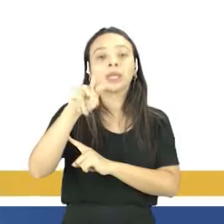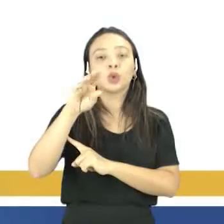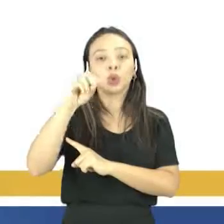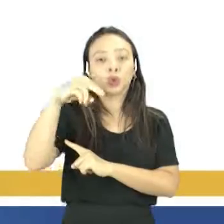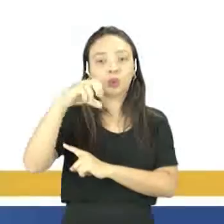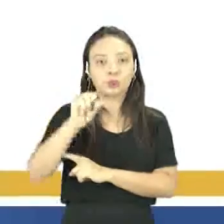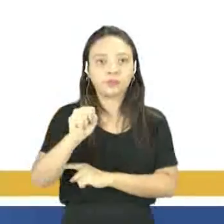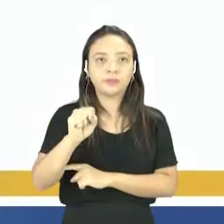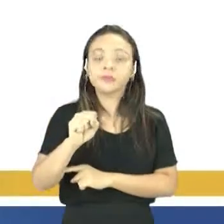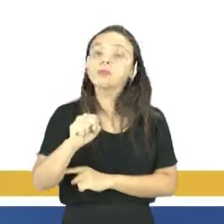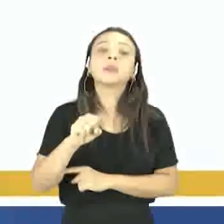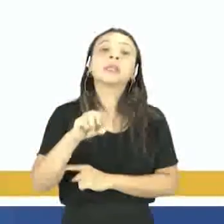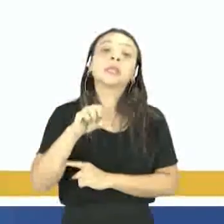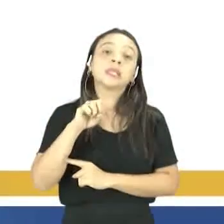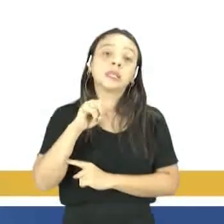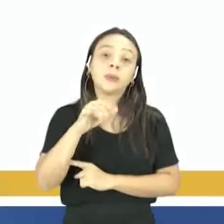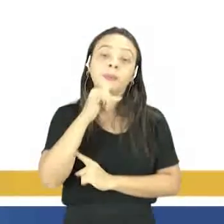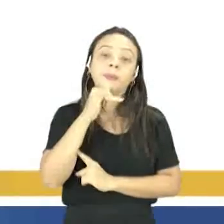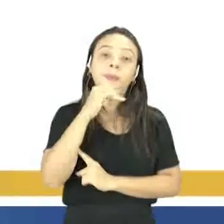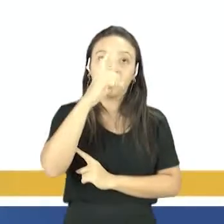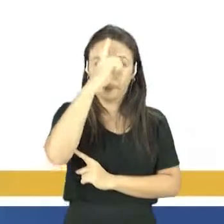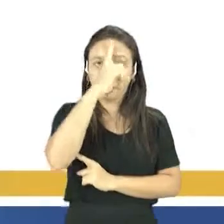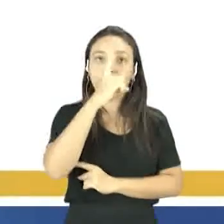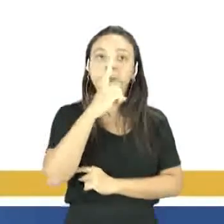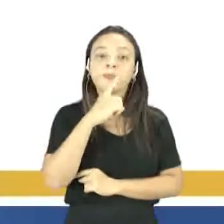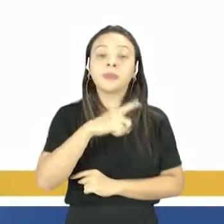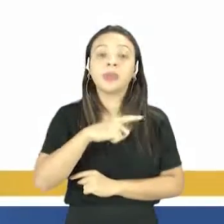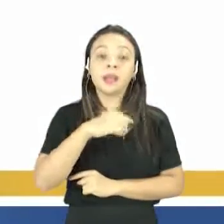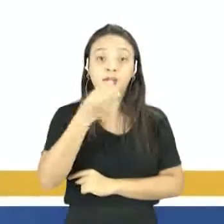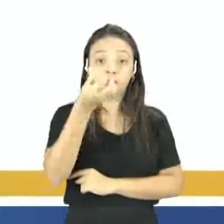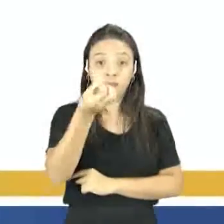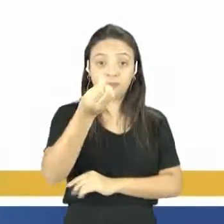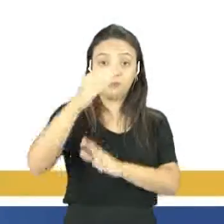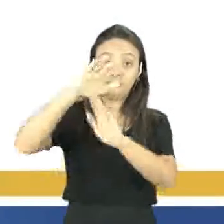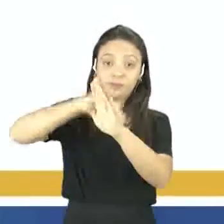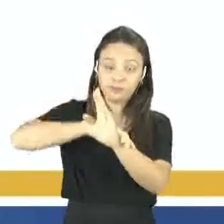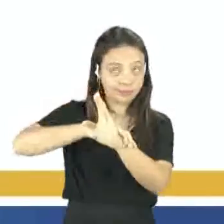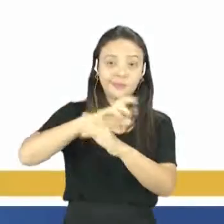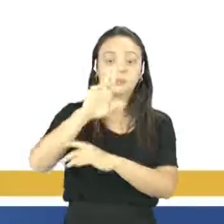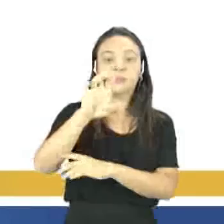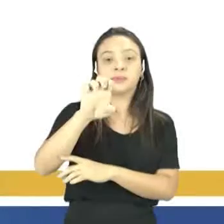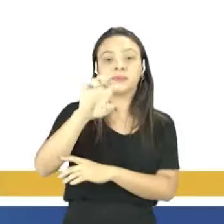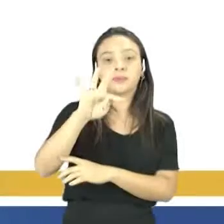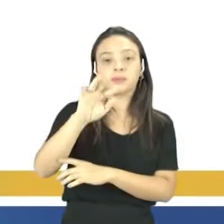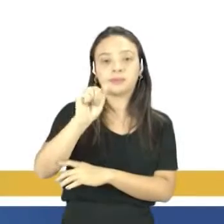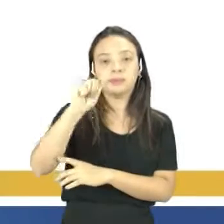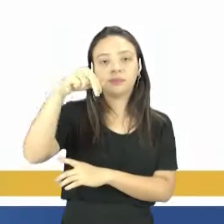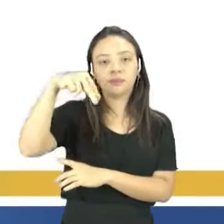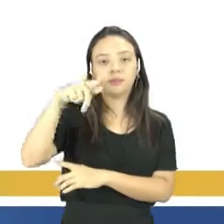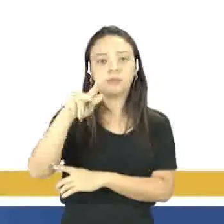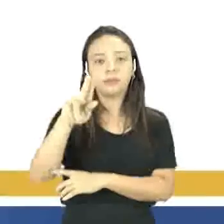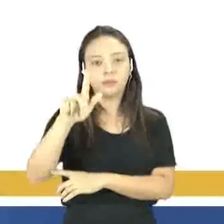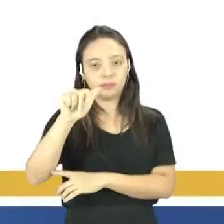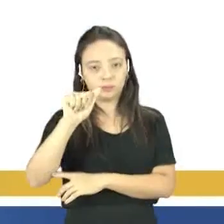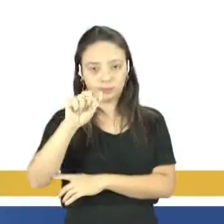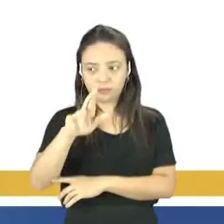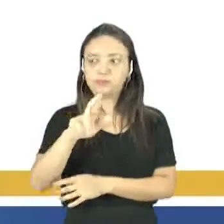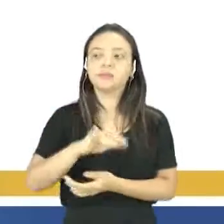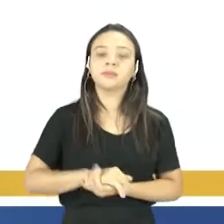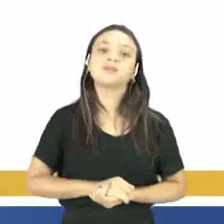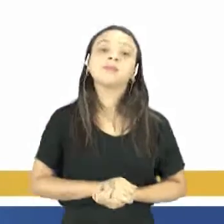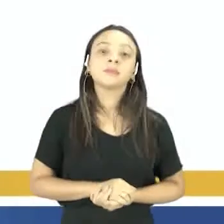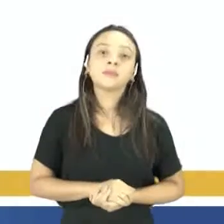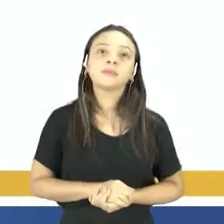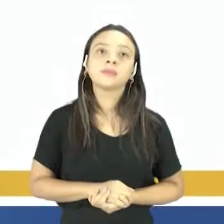aqui o hexaedro, ele é formado por 6 faces retangulares, certo? Isso, no